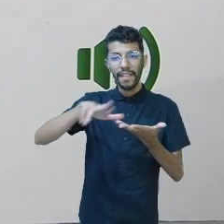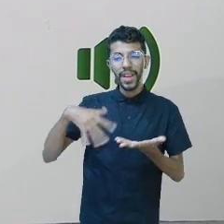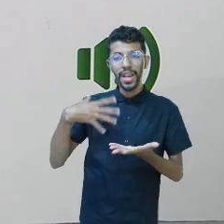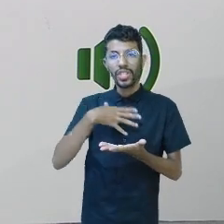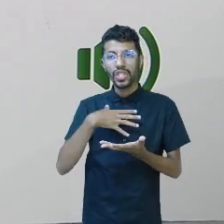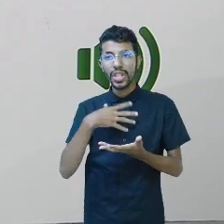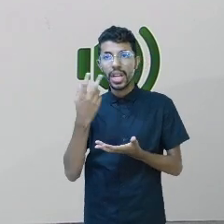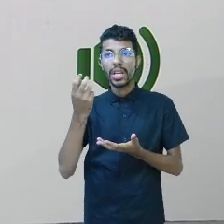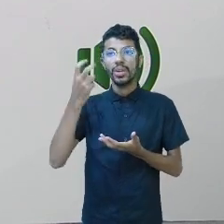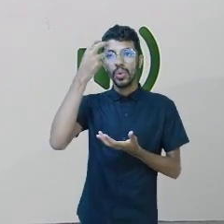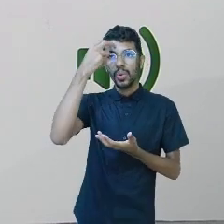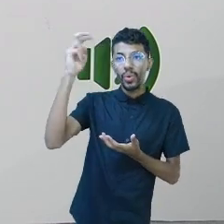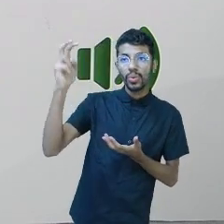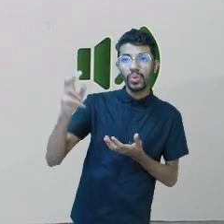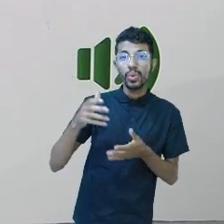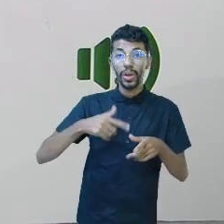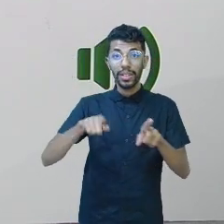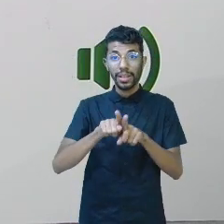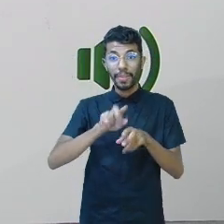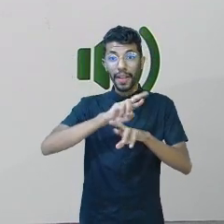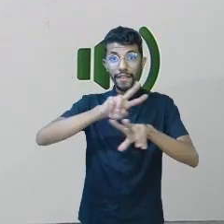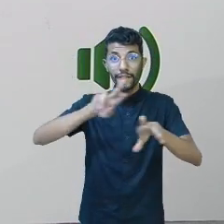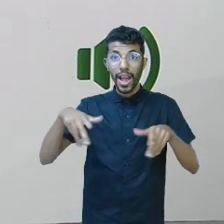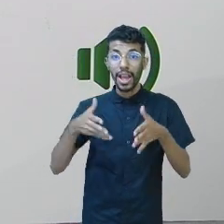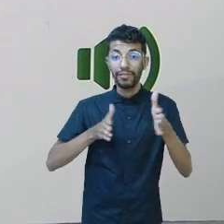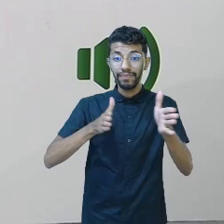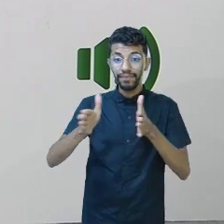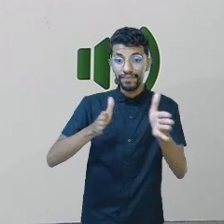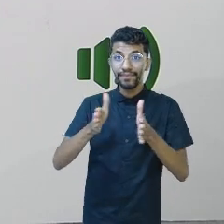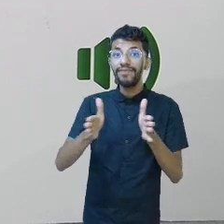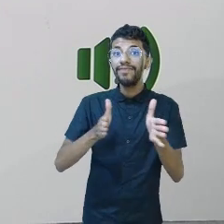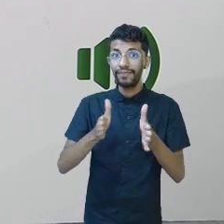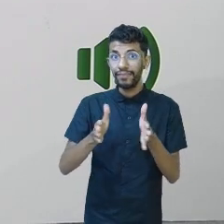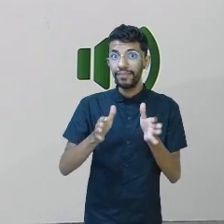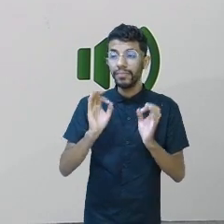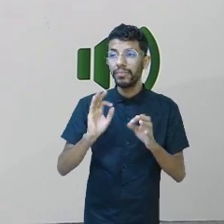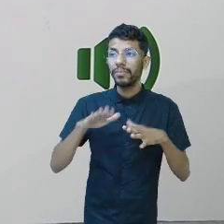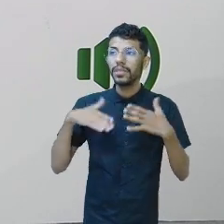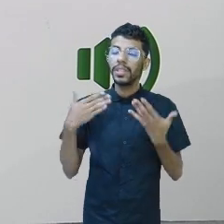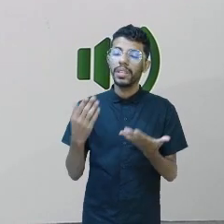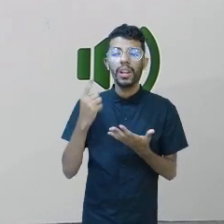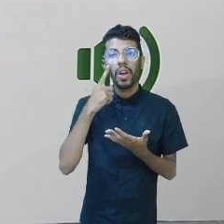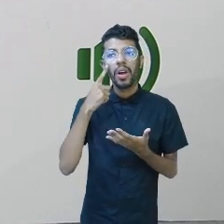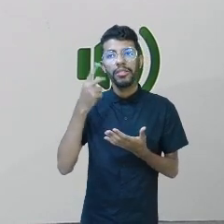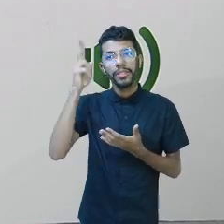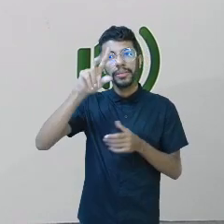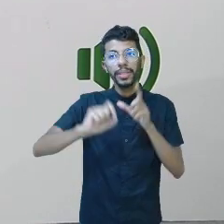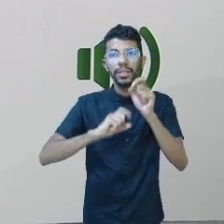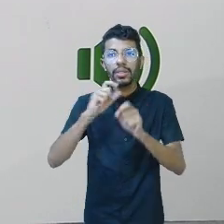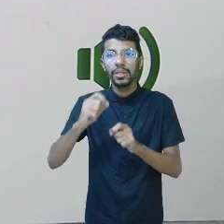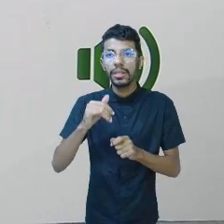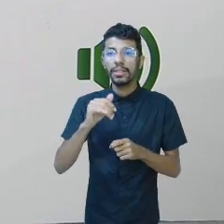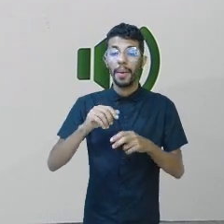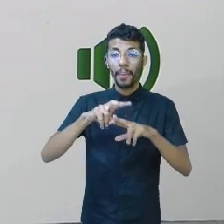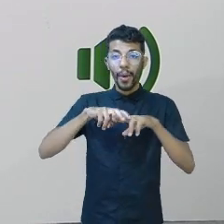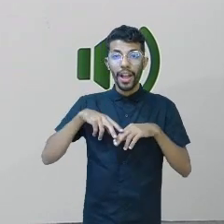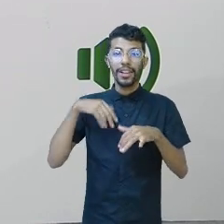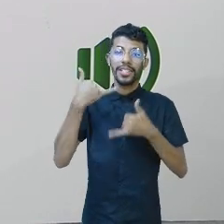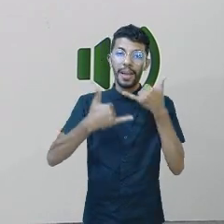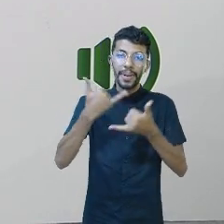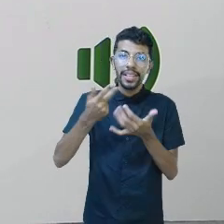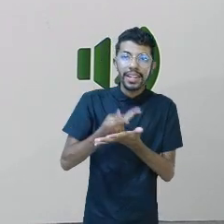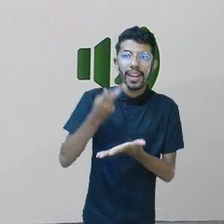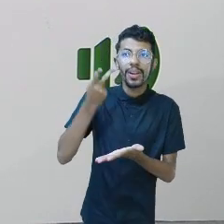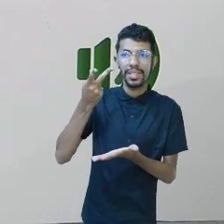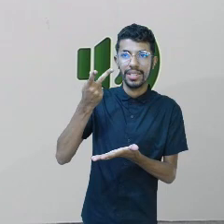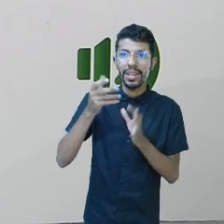nas diferentes épocas. E só lembrando, né, que graças a algumas dessas brincadeiras aí que aconteceram,